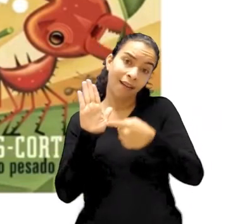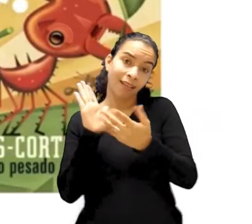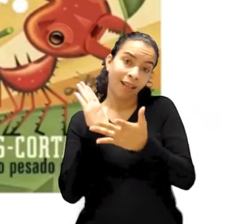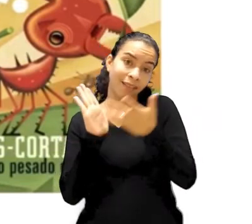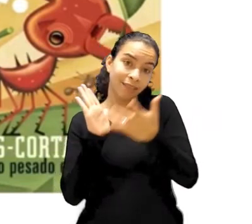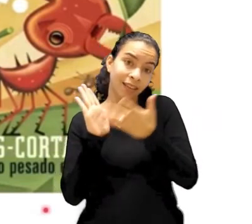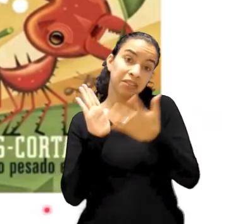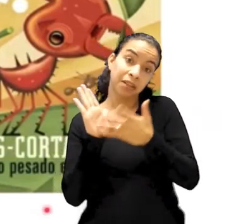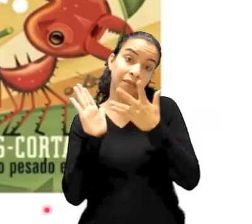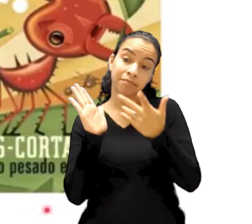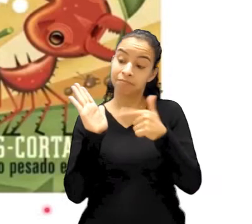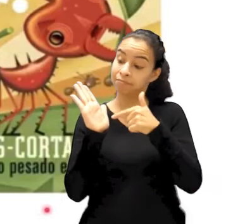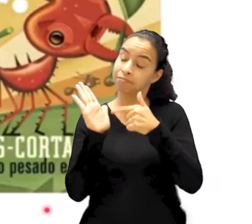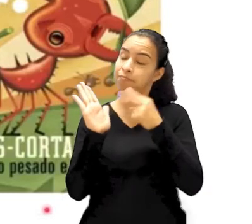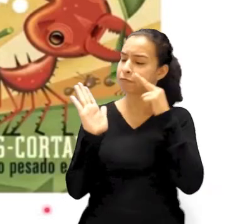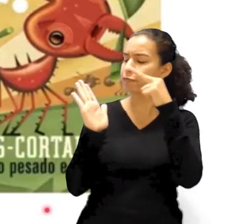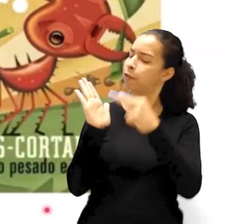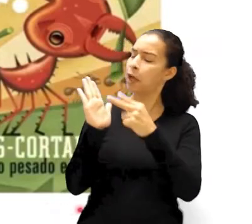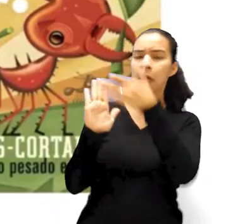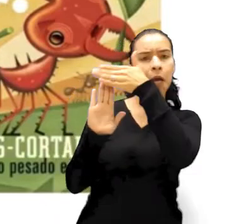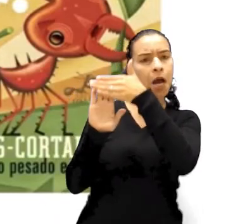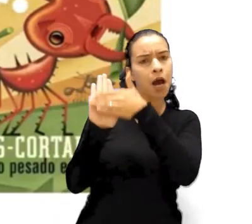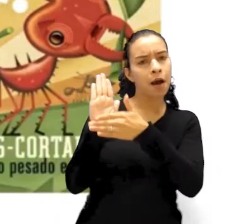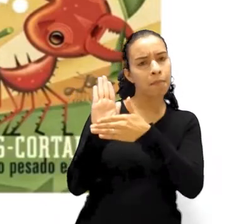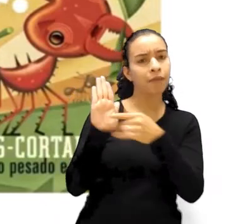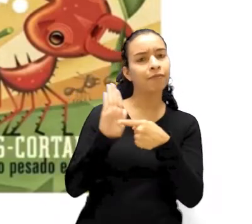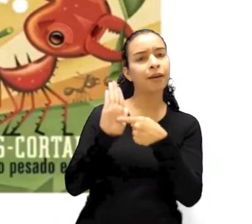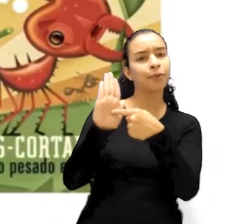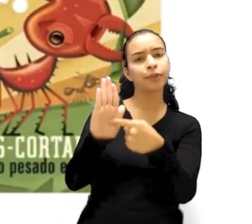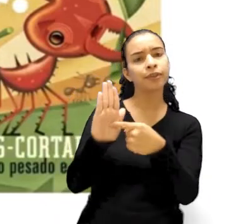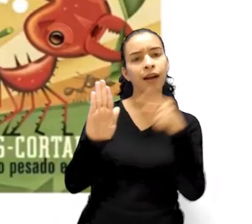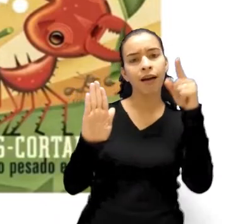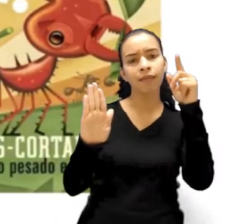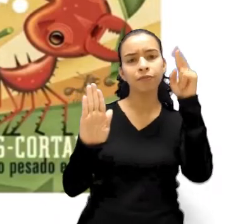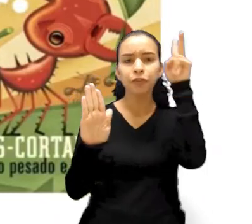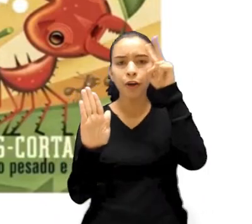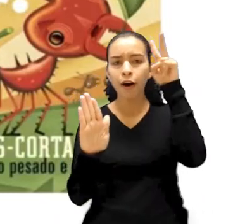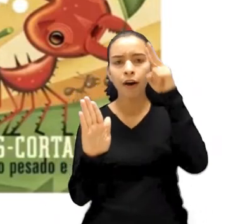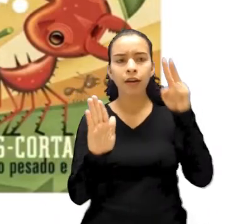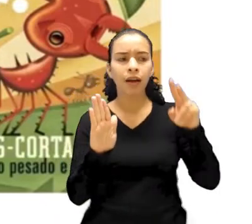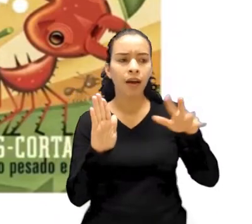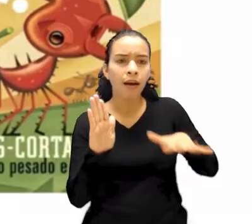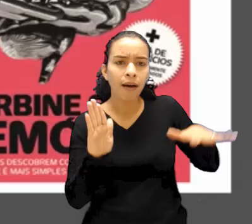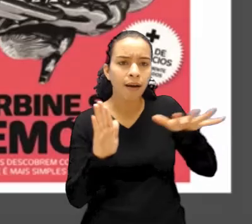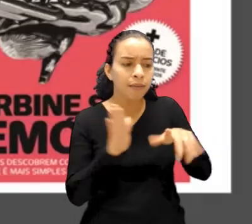vai apresentar algum estudo científico sobre essas formigas.